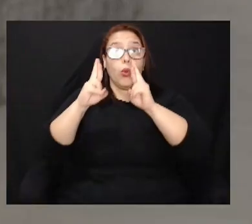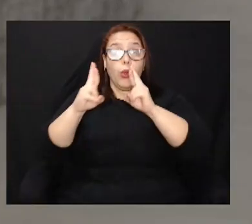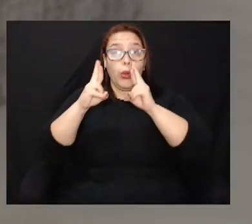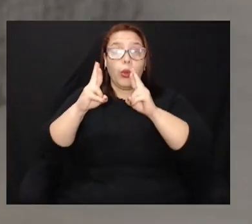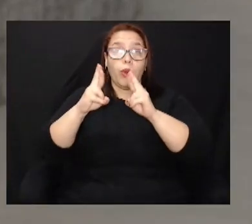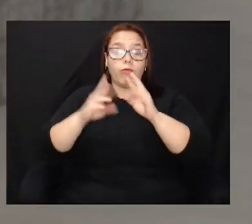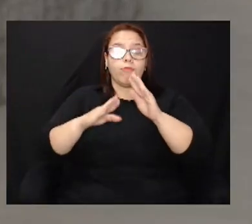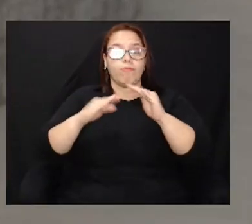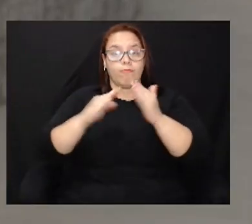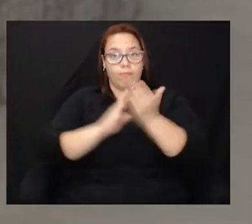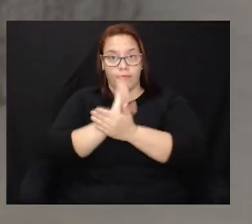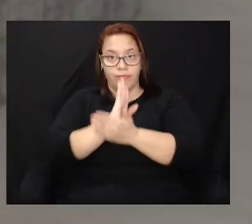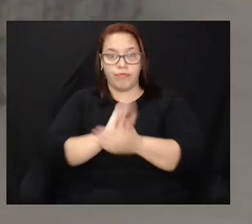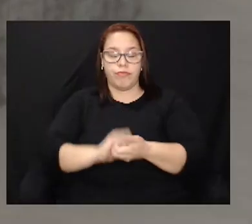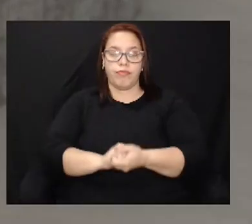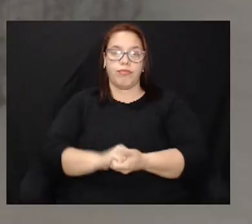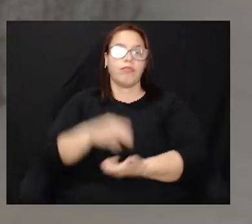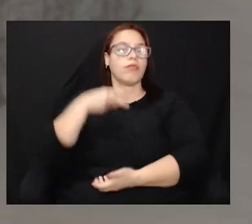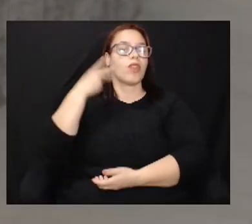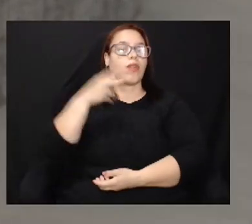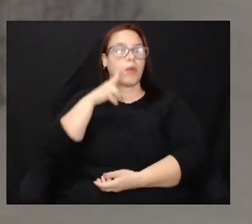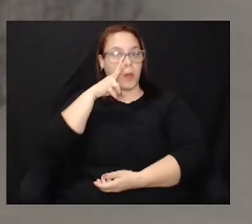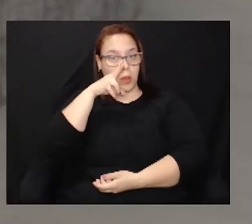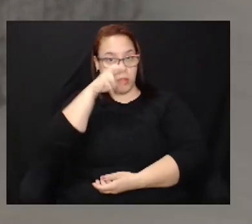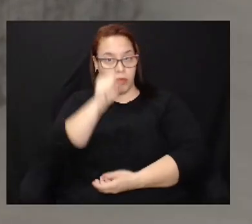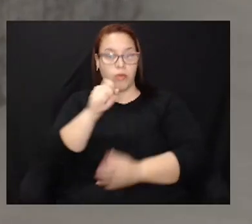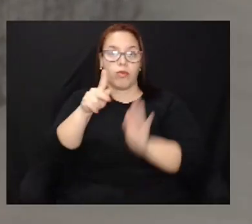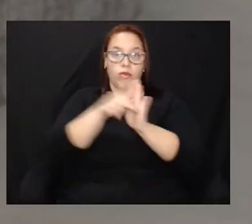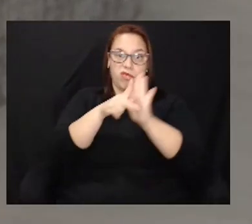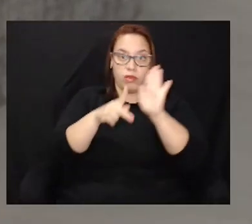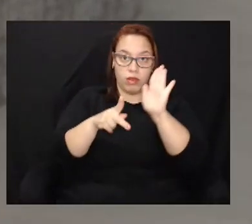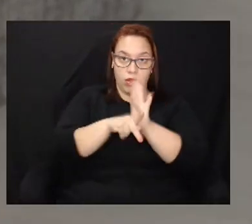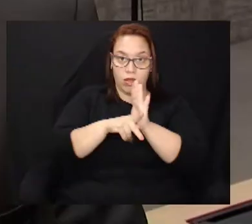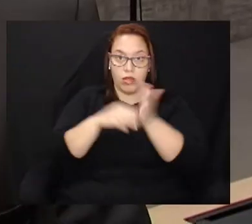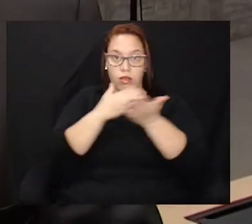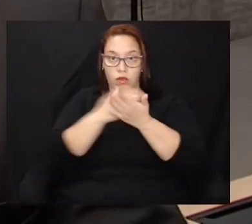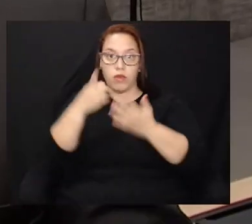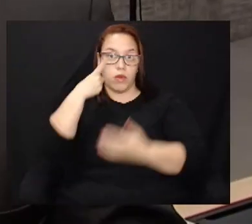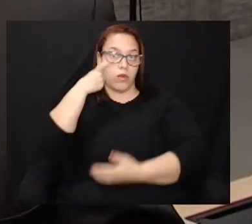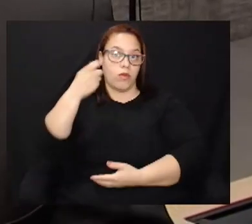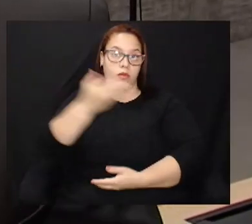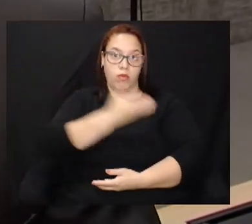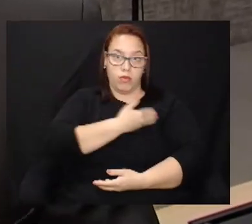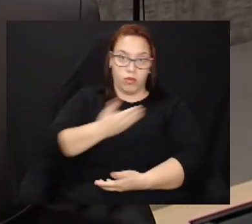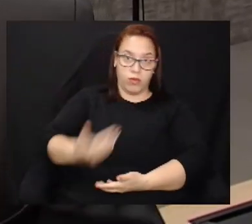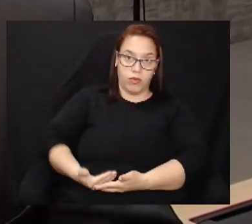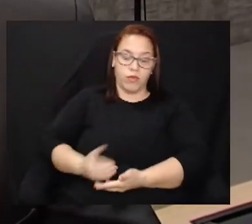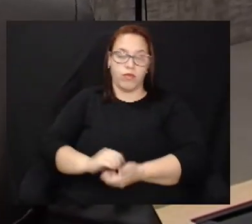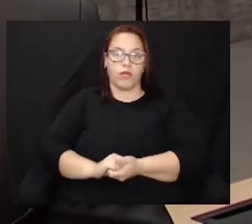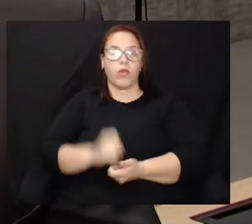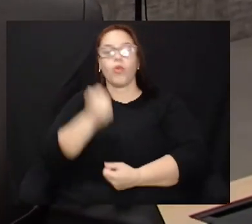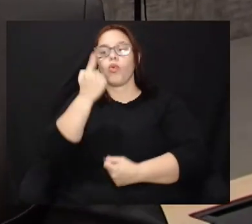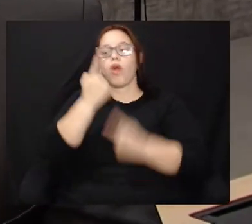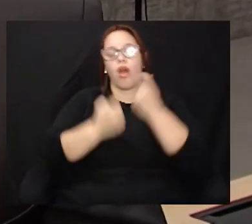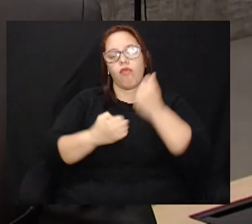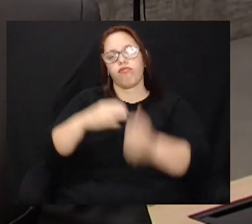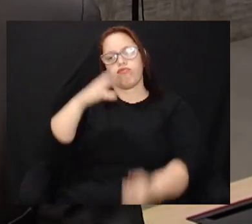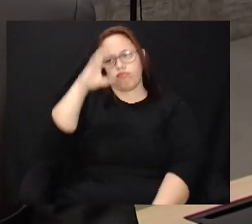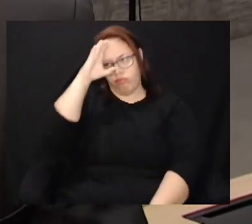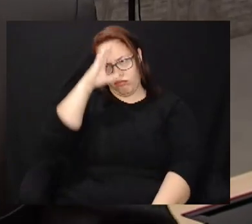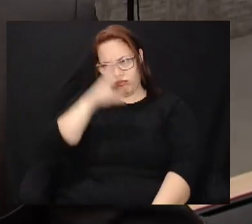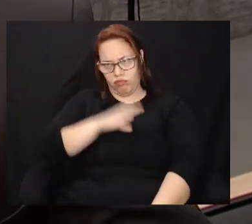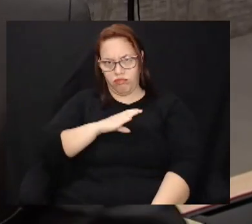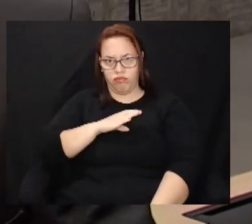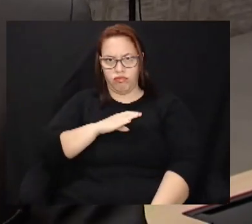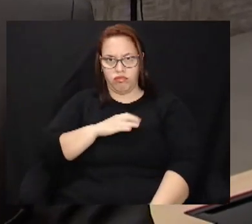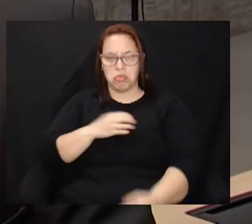O parlamentar reforça que o projeto partiu do interesse público. Foi de alguns munícipes, né, que me deram algumas sugestões, a